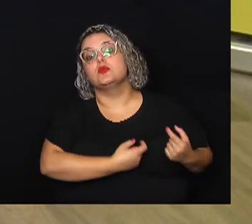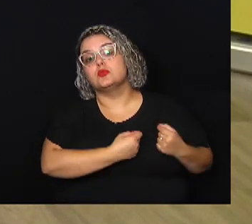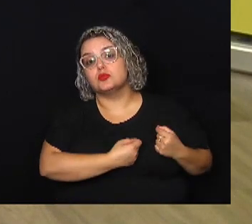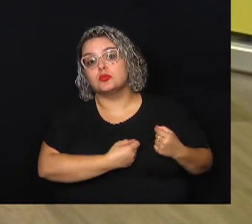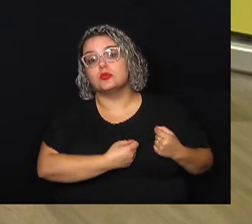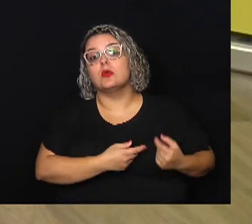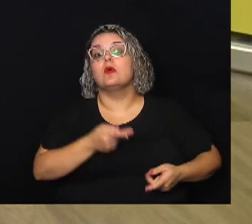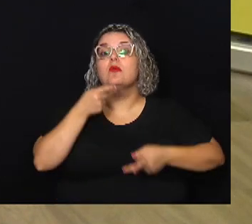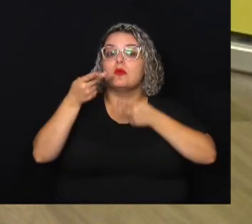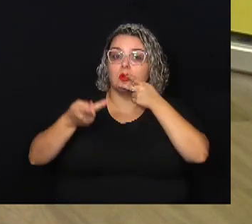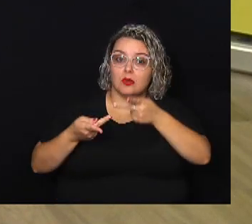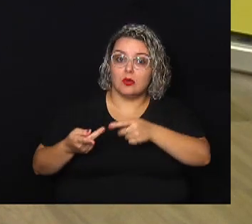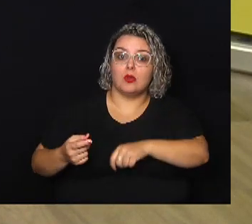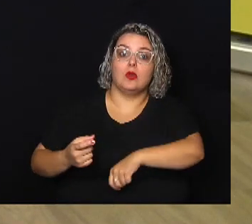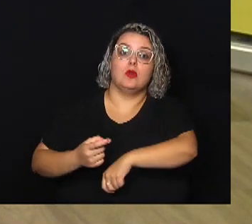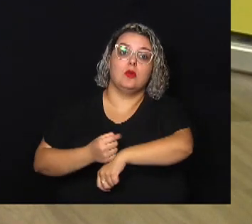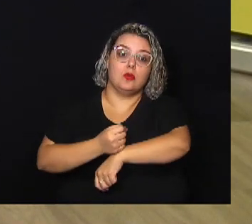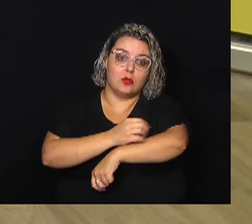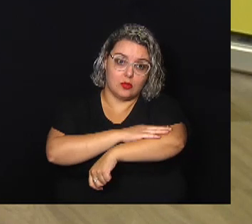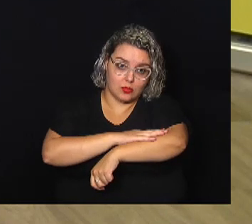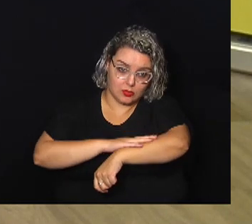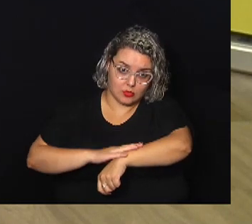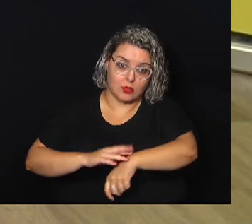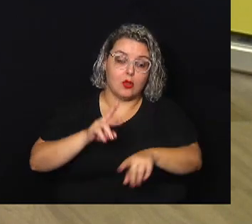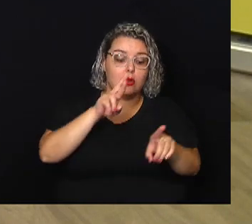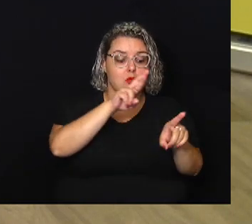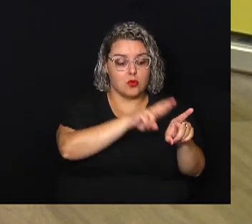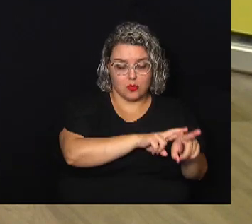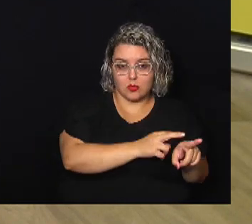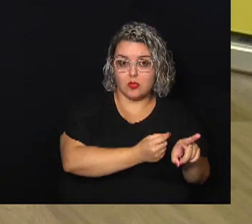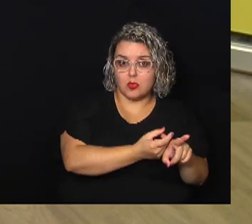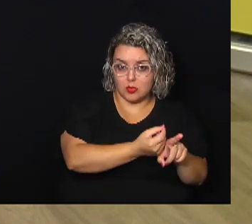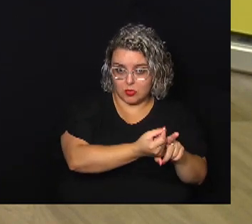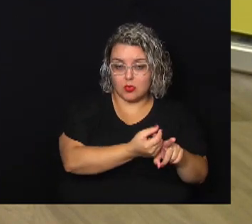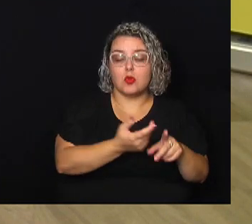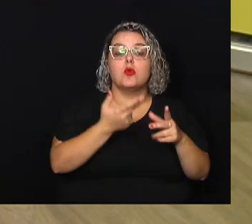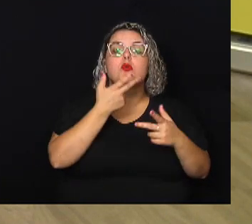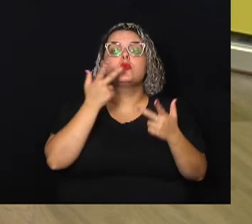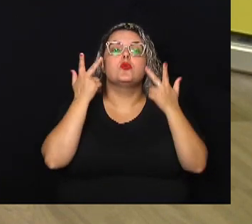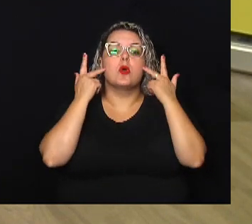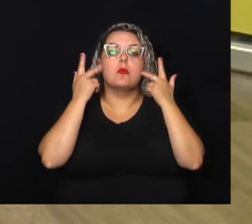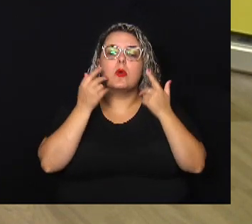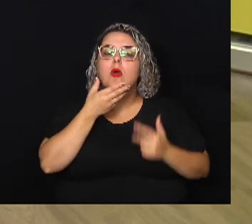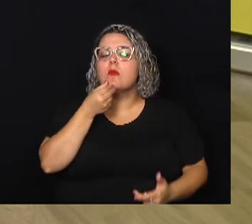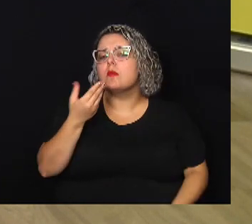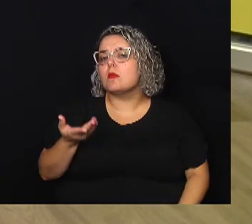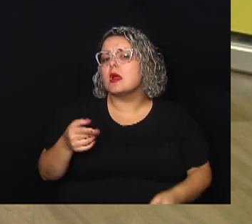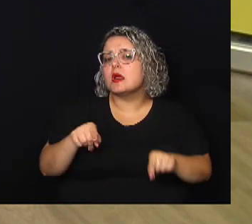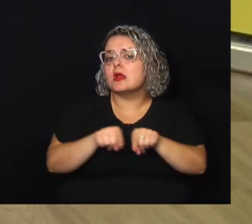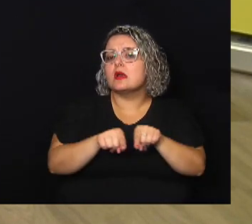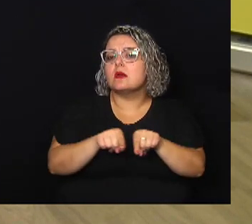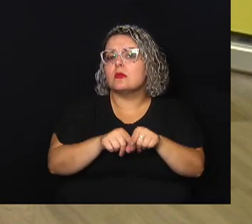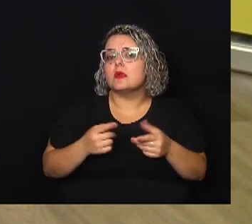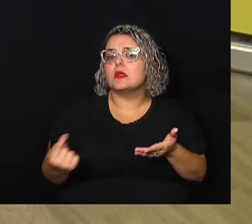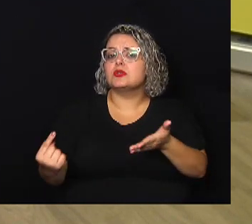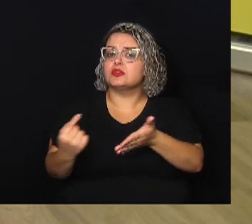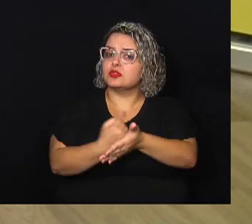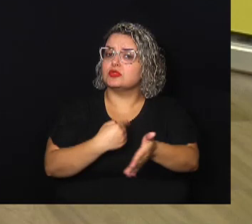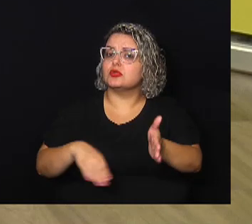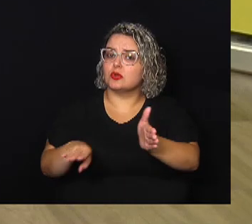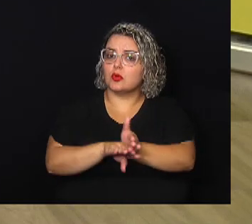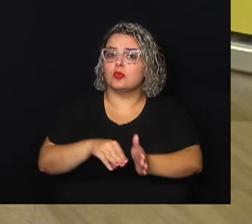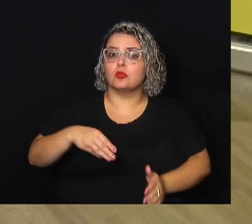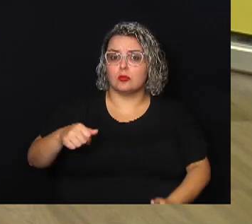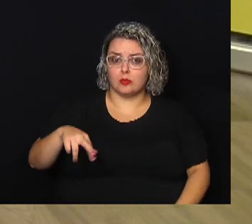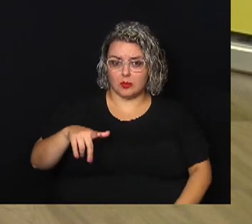chegou a comentar sobre o câncer de próstata, muito comum nos homens, né? Mas também chegou uma pergunta aqui do Marcos,